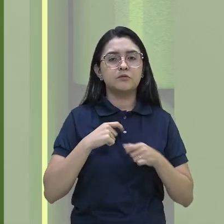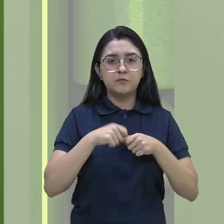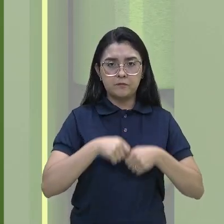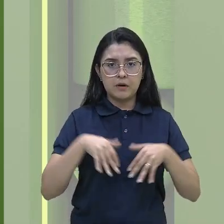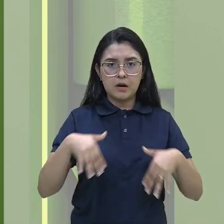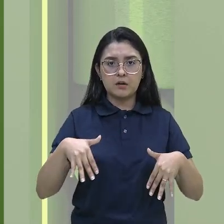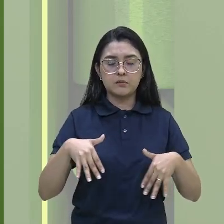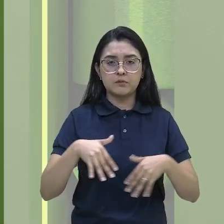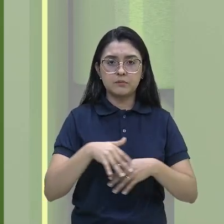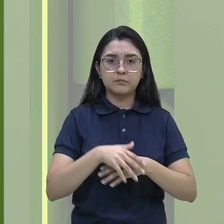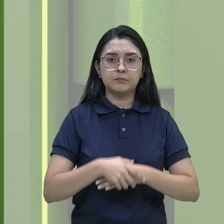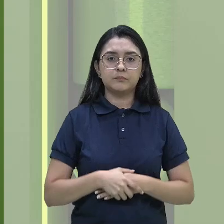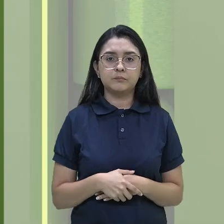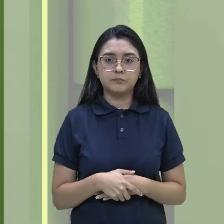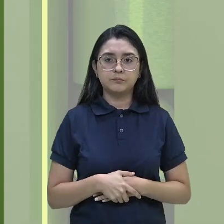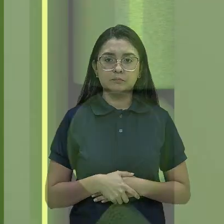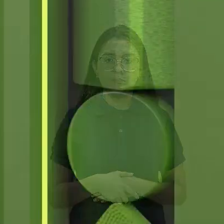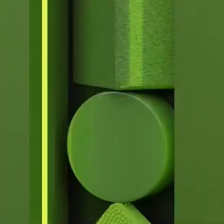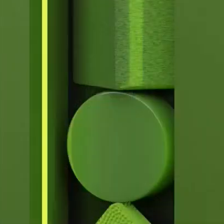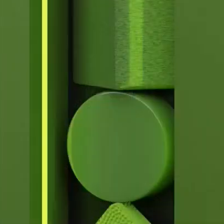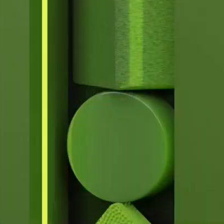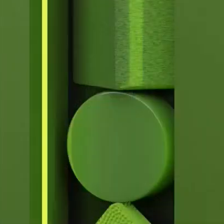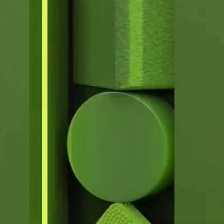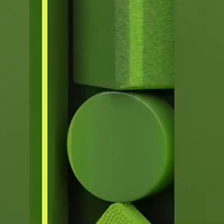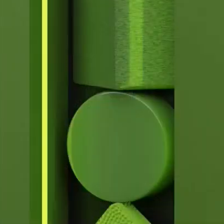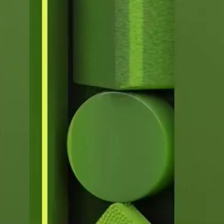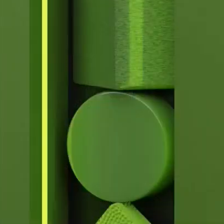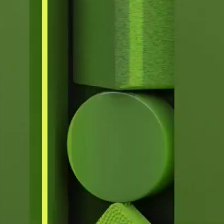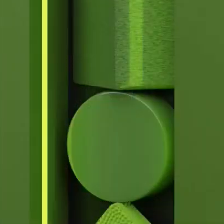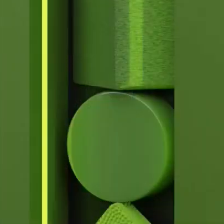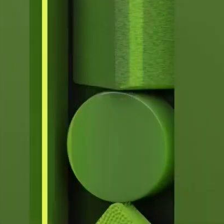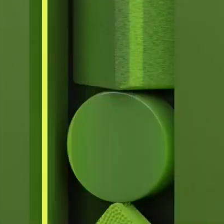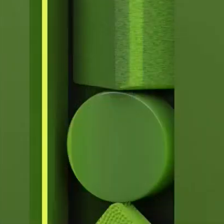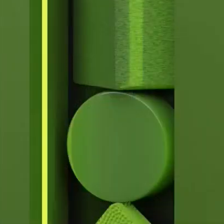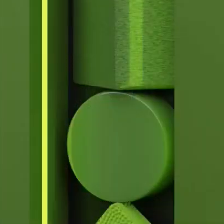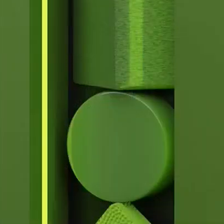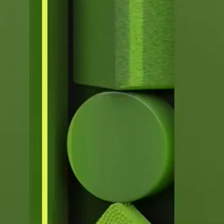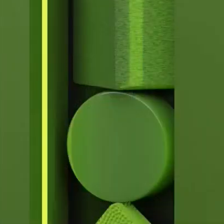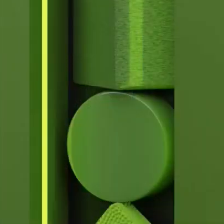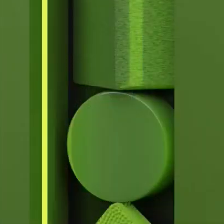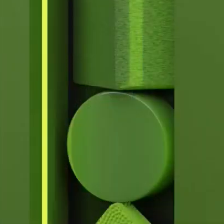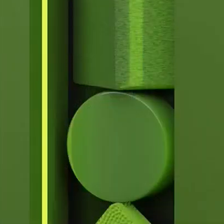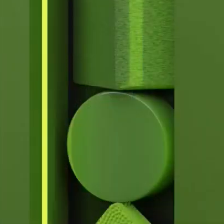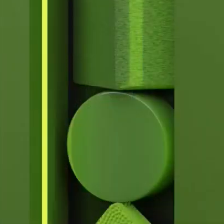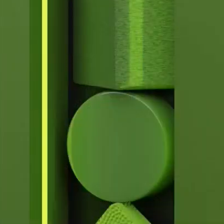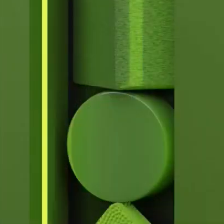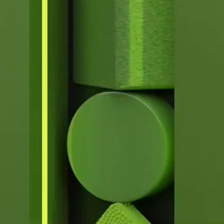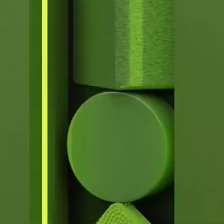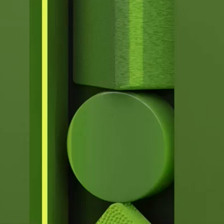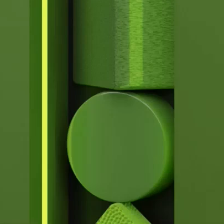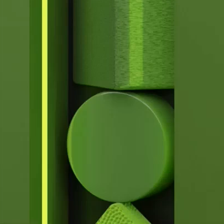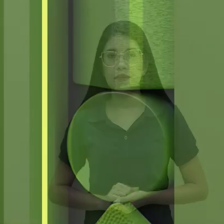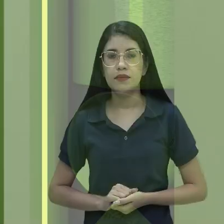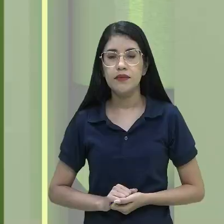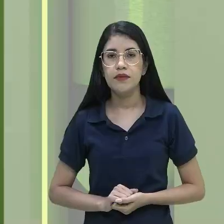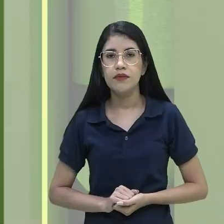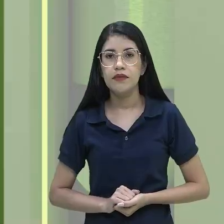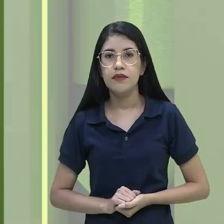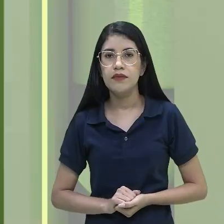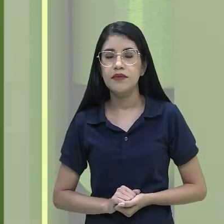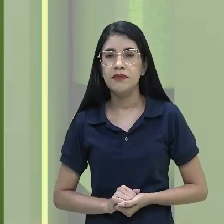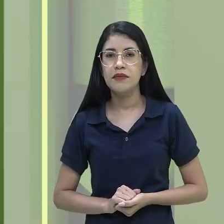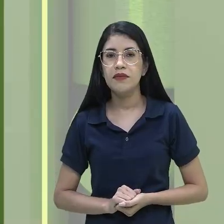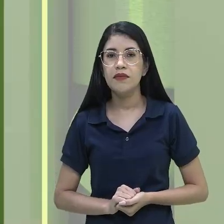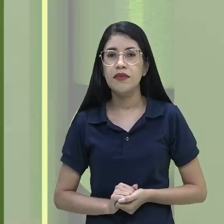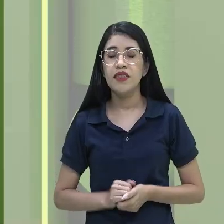vários metros, né, que compõem o intestino, seja ele o intestino delgado ou o intestino grosso,